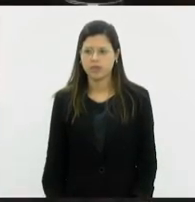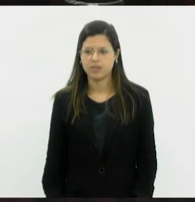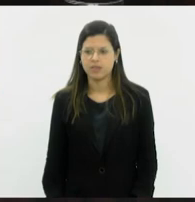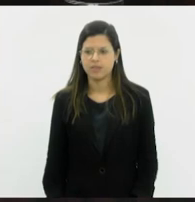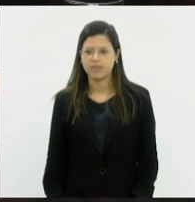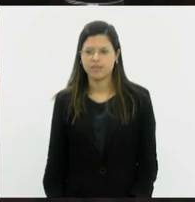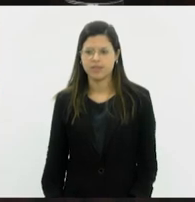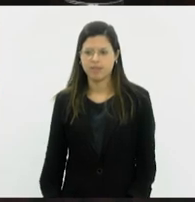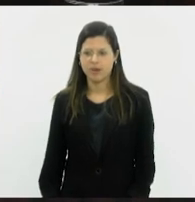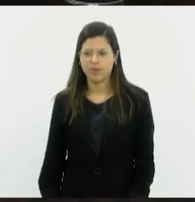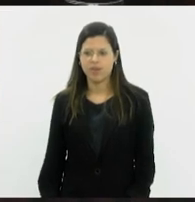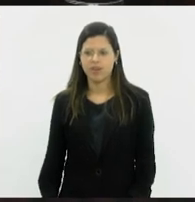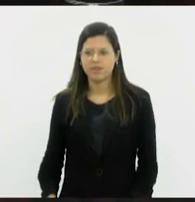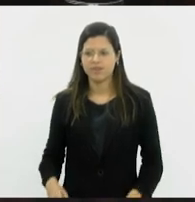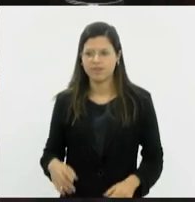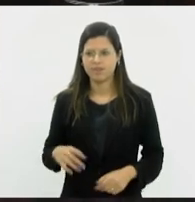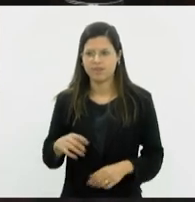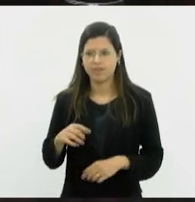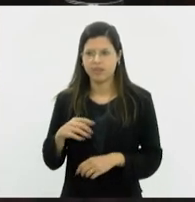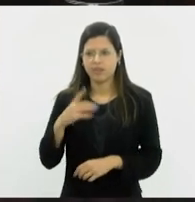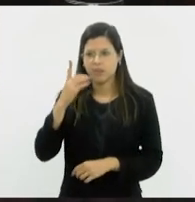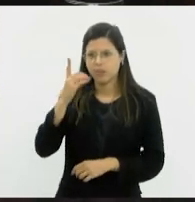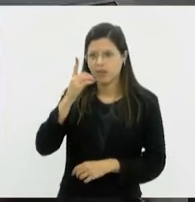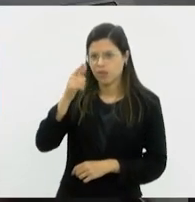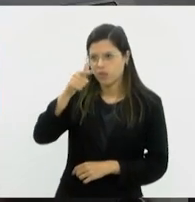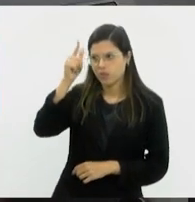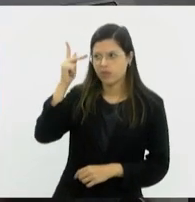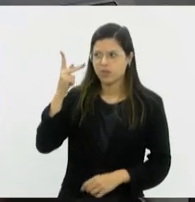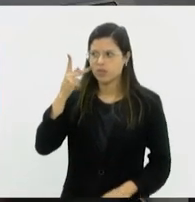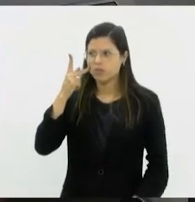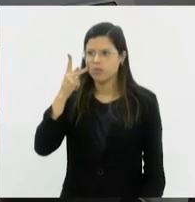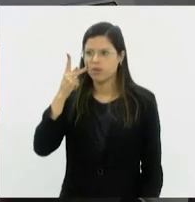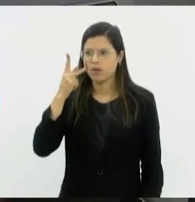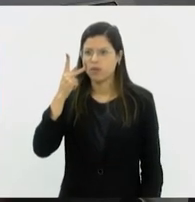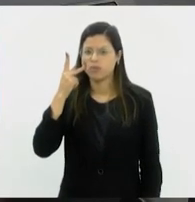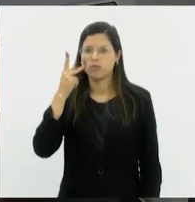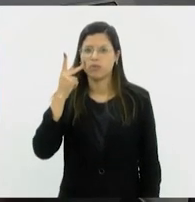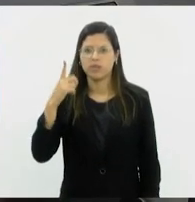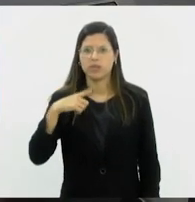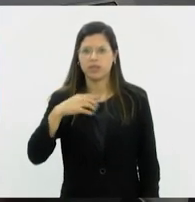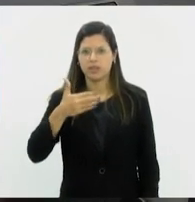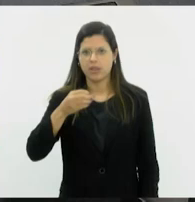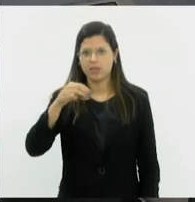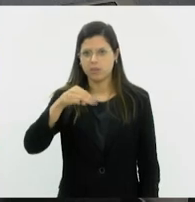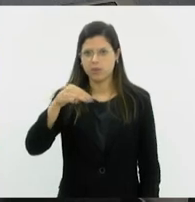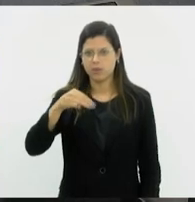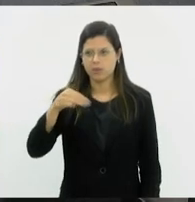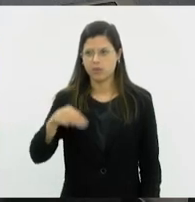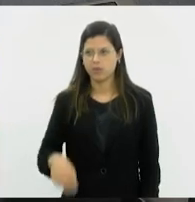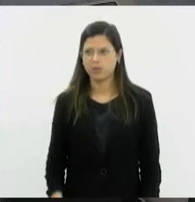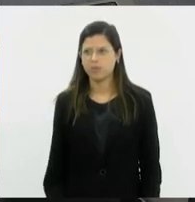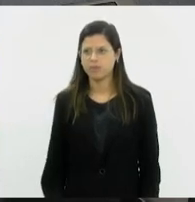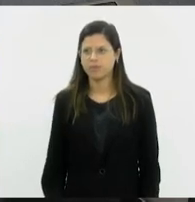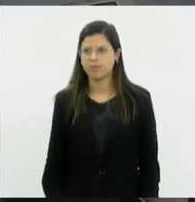Próximo orador inscrito é o nobre deputado Luiz Paulo. Vossa Excelência dispõe de 10 minutos.